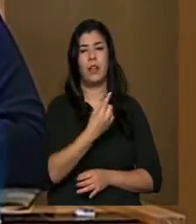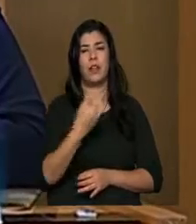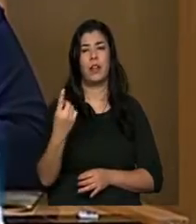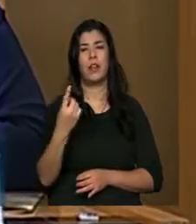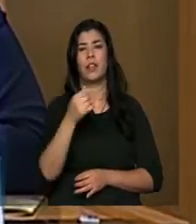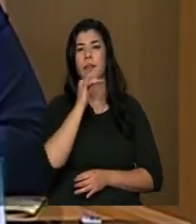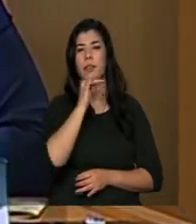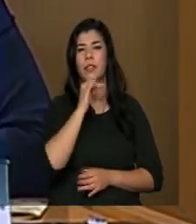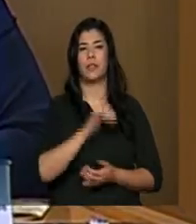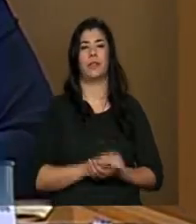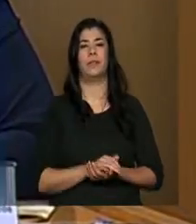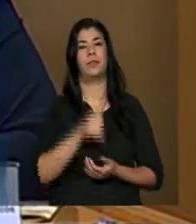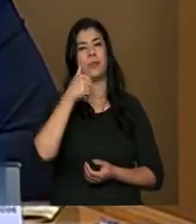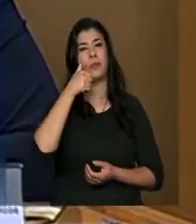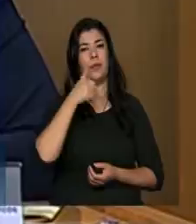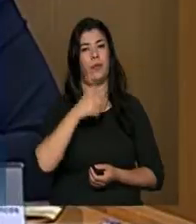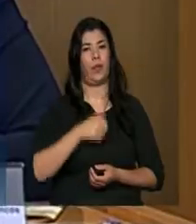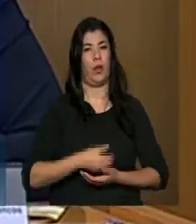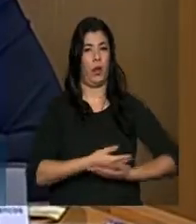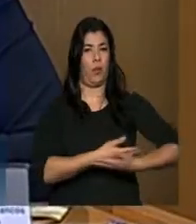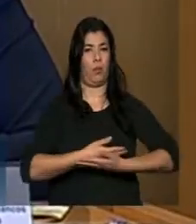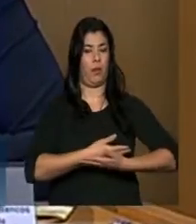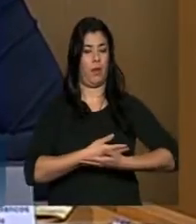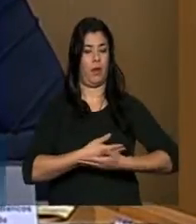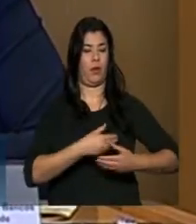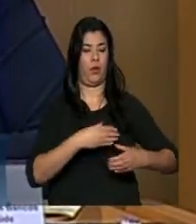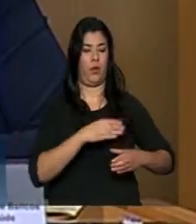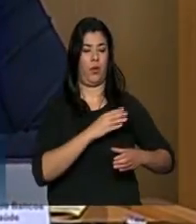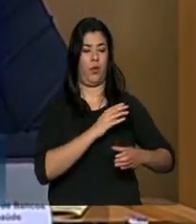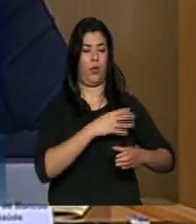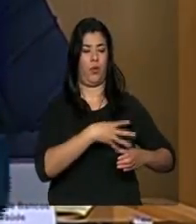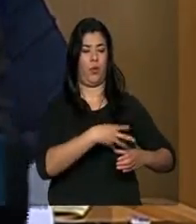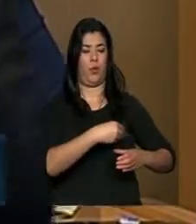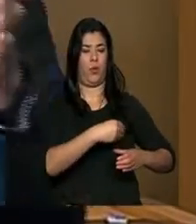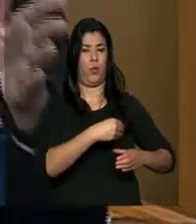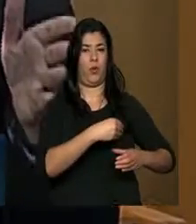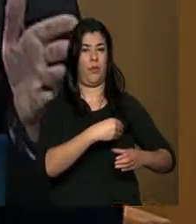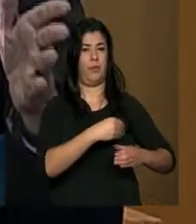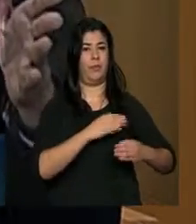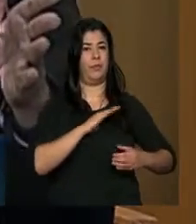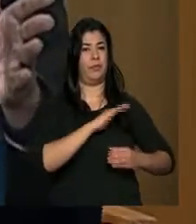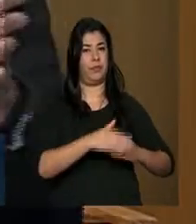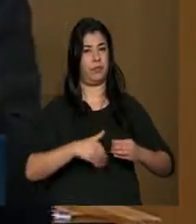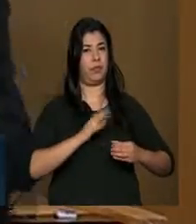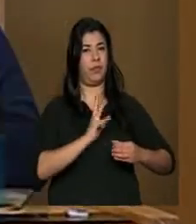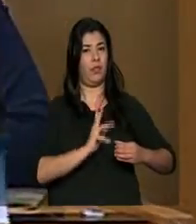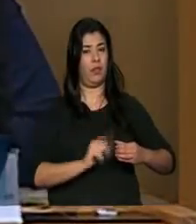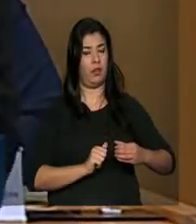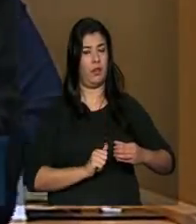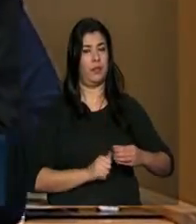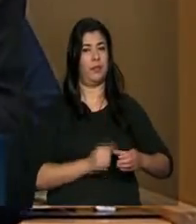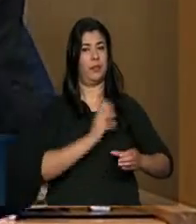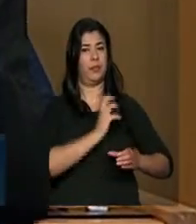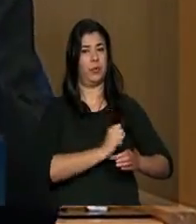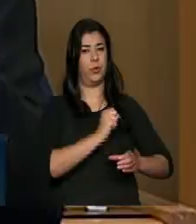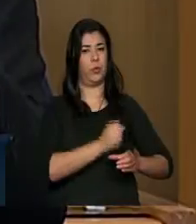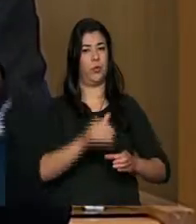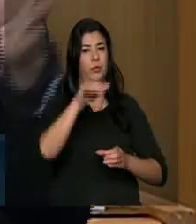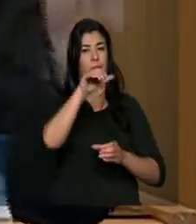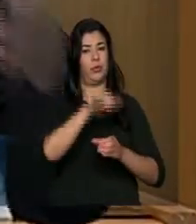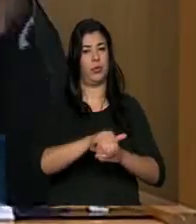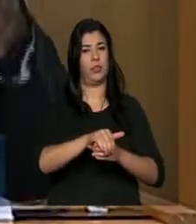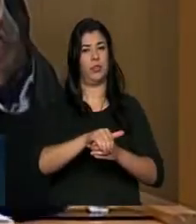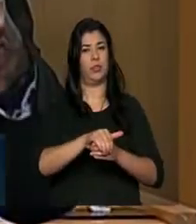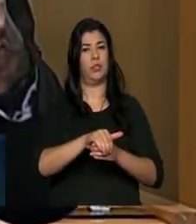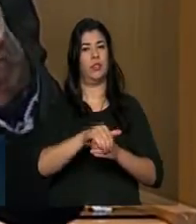a cada mamada, ela vai colocando mais leite no mesmo frasco. E esse frasco pode ser mantido no freezer até 10 dias.